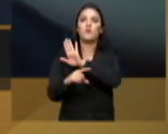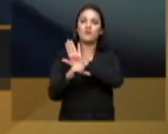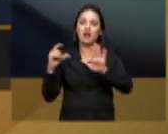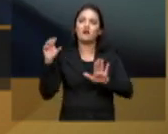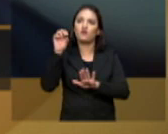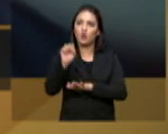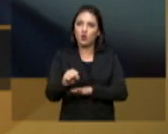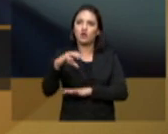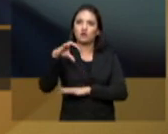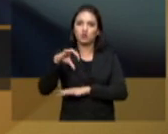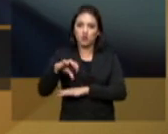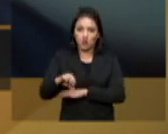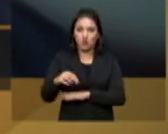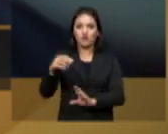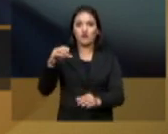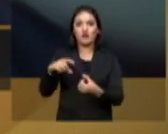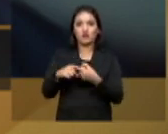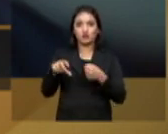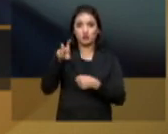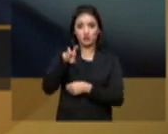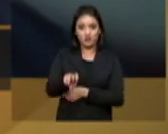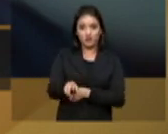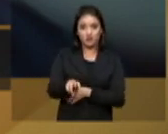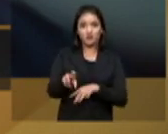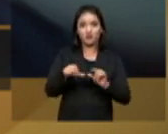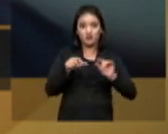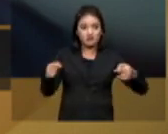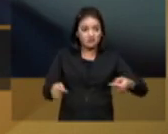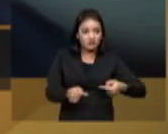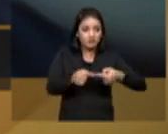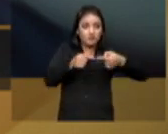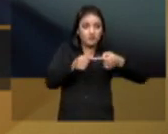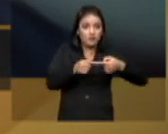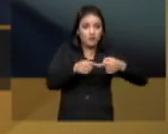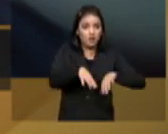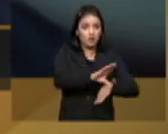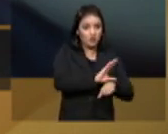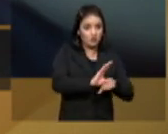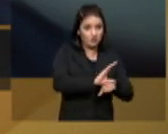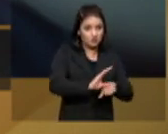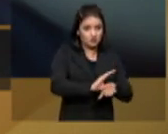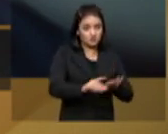parágrafos 8º e 9º do artigo 5º da Lei nº